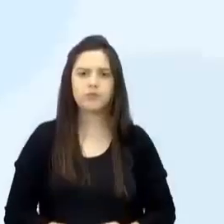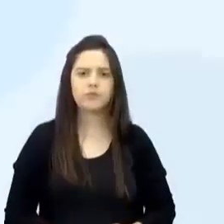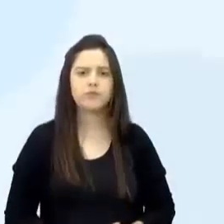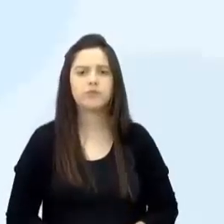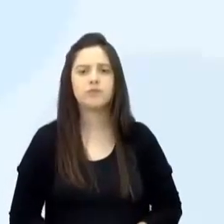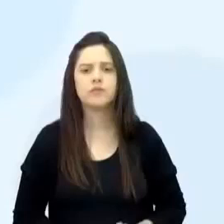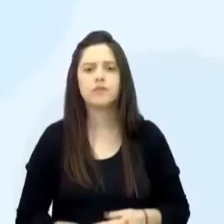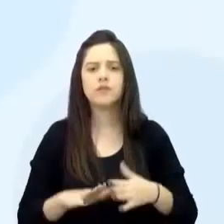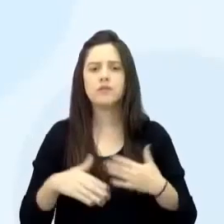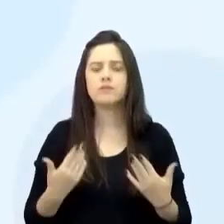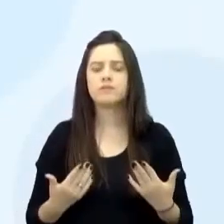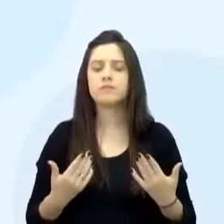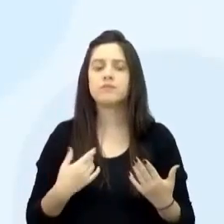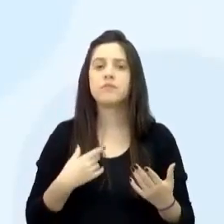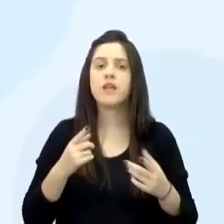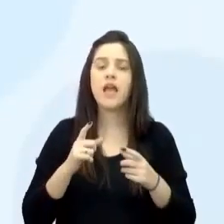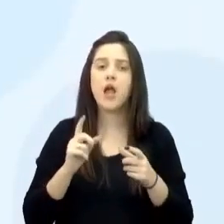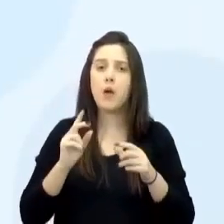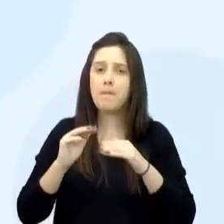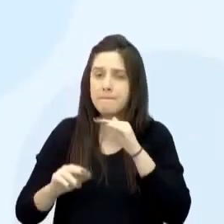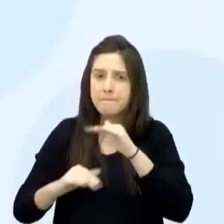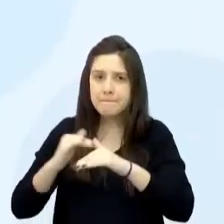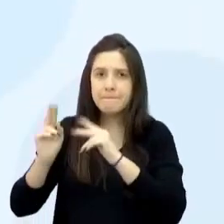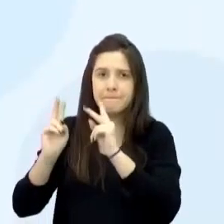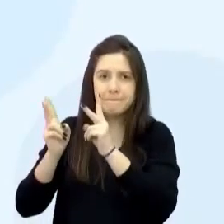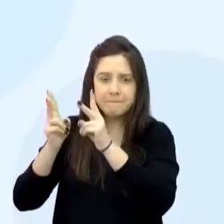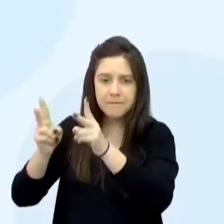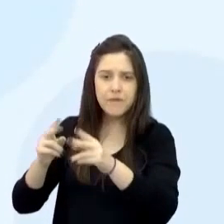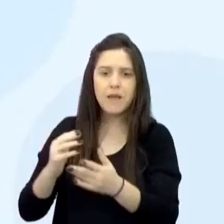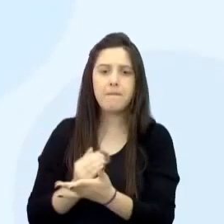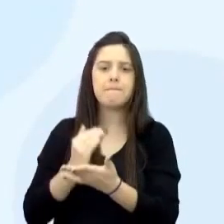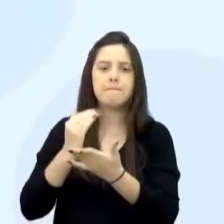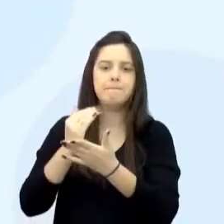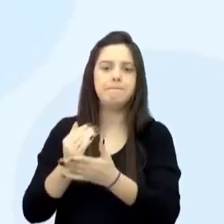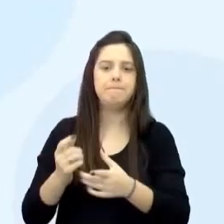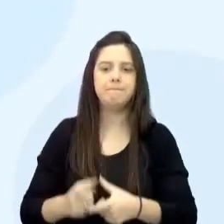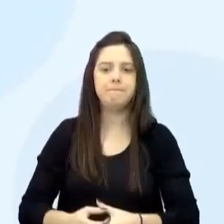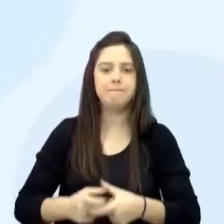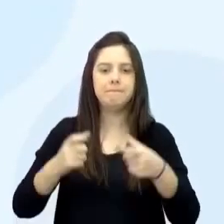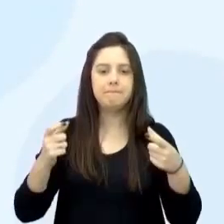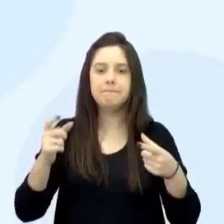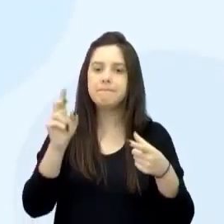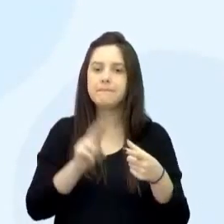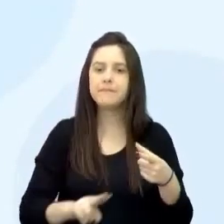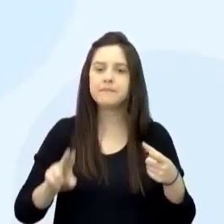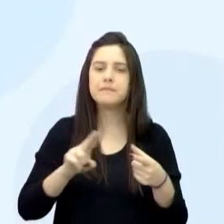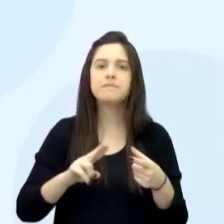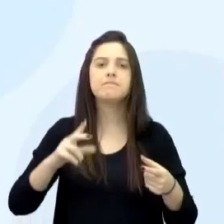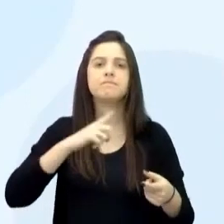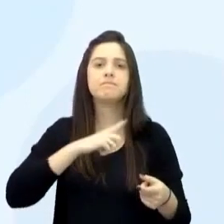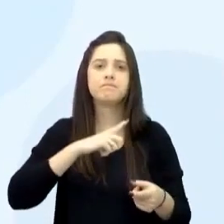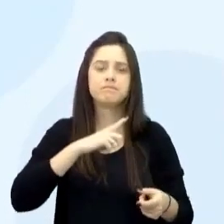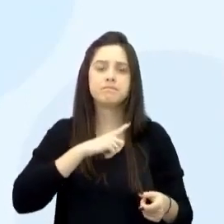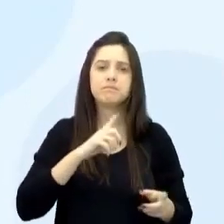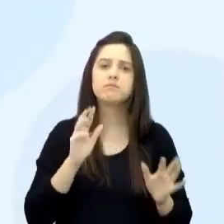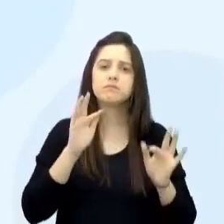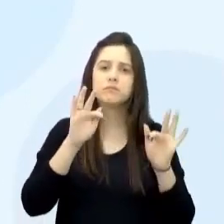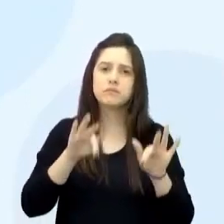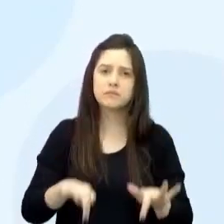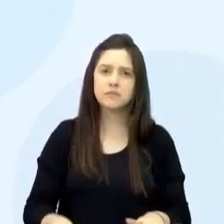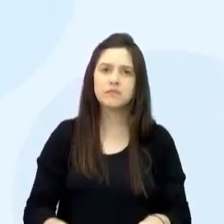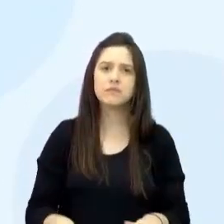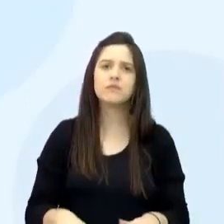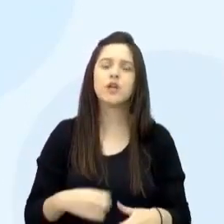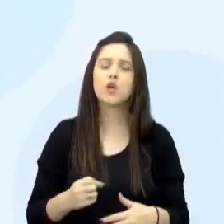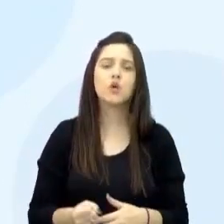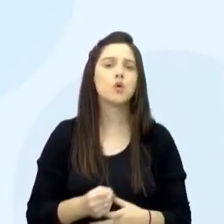usamos. E geralmente nesse processo temos a maior quantidade de água utilizada e que termina por somar-se